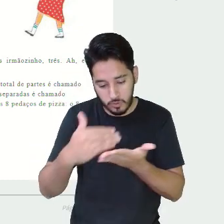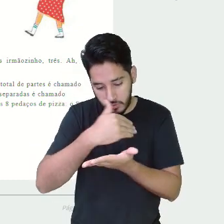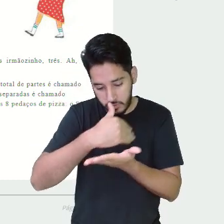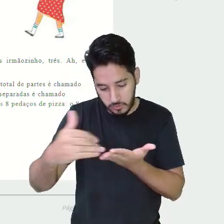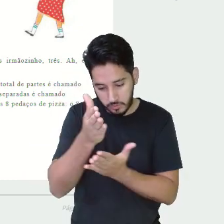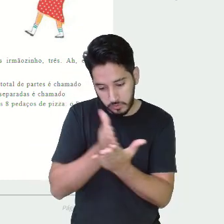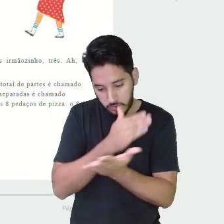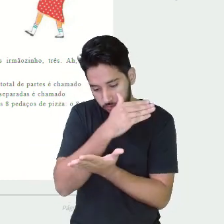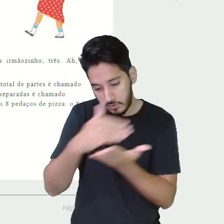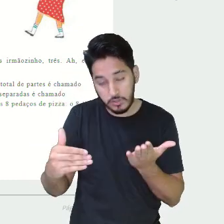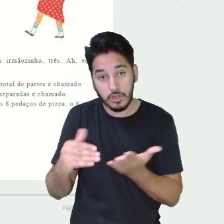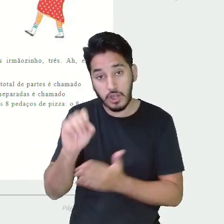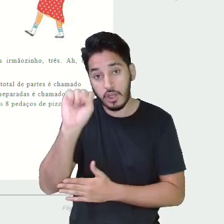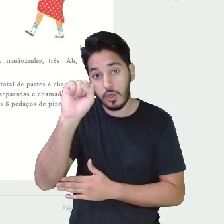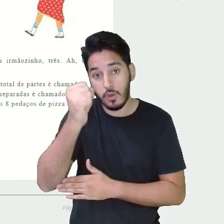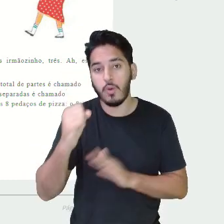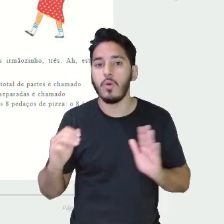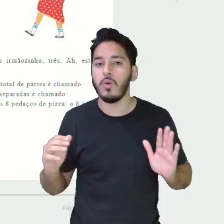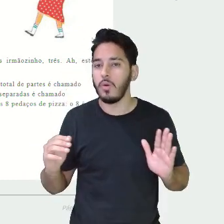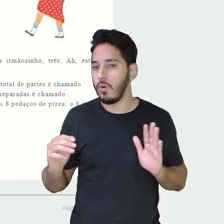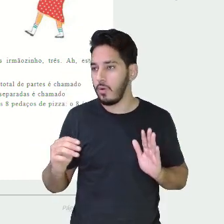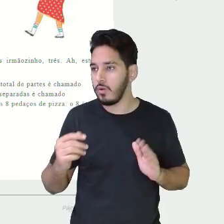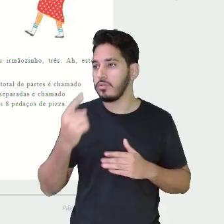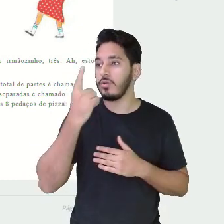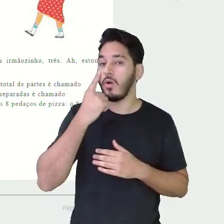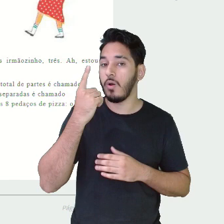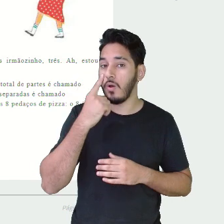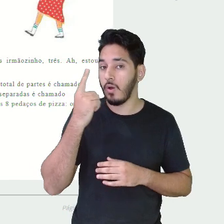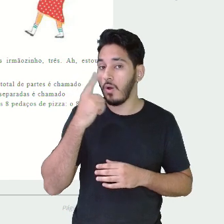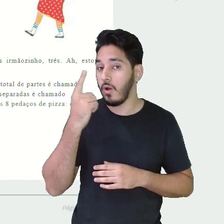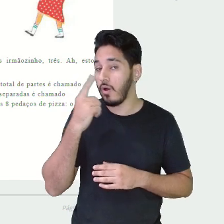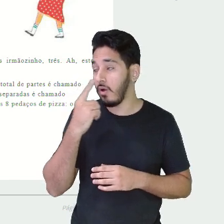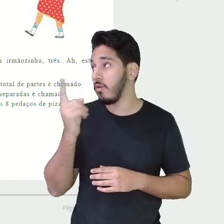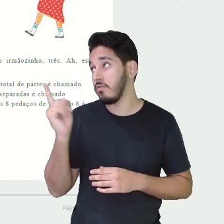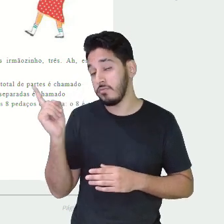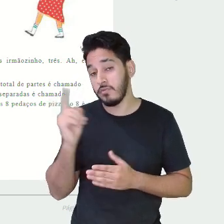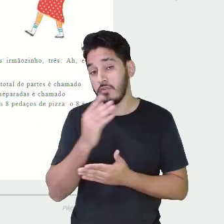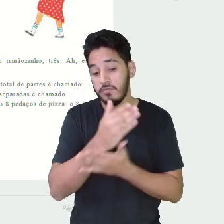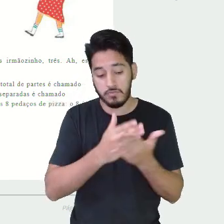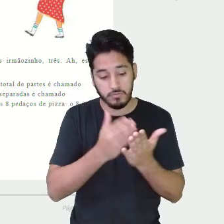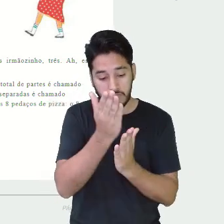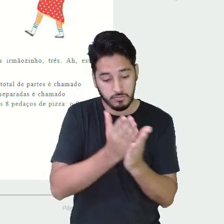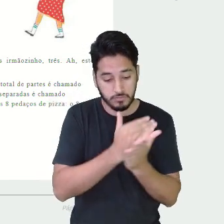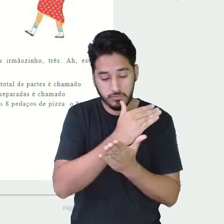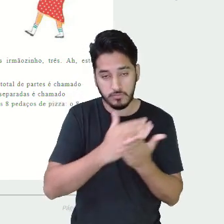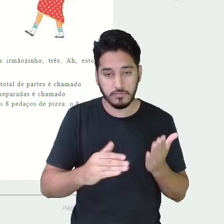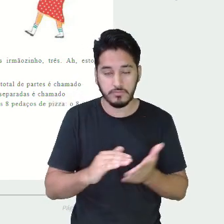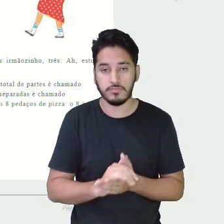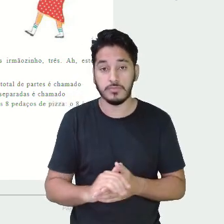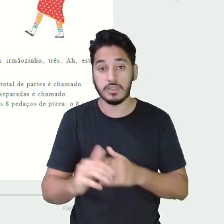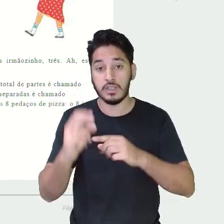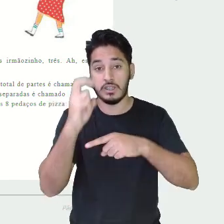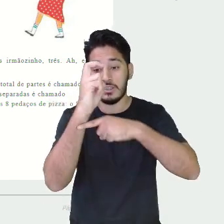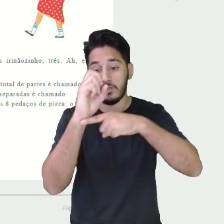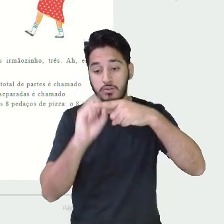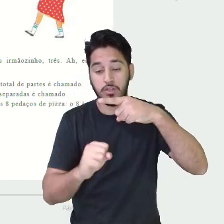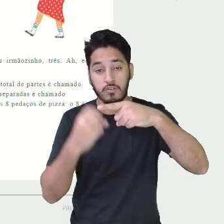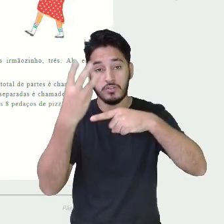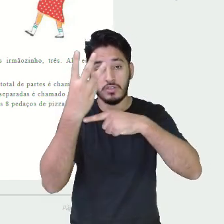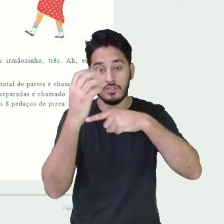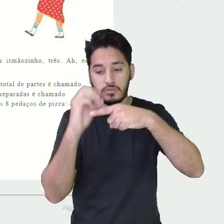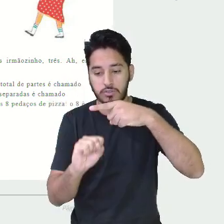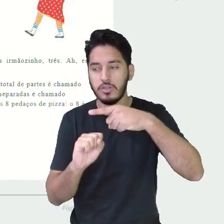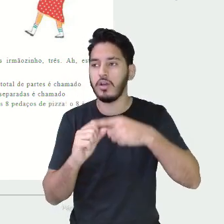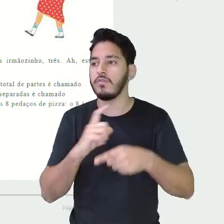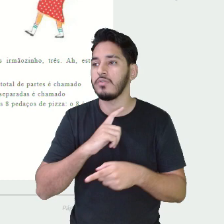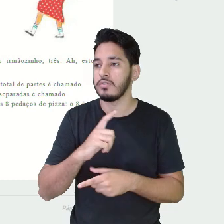8 pedaços iguais. Fica atento a essas frações, hein? 5 oitavos, 3 oitavos. Tem